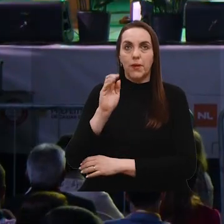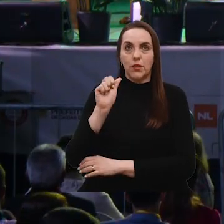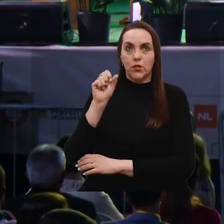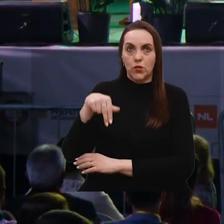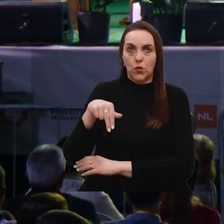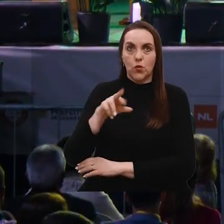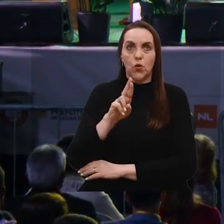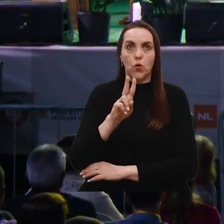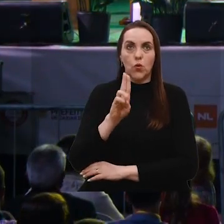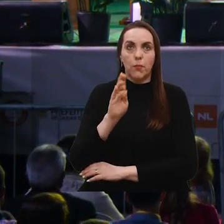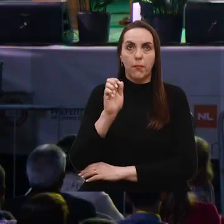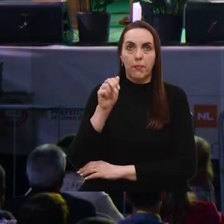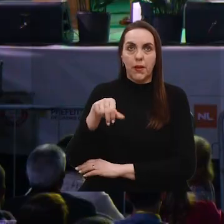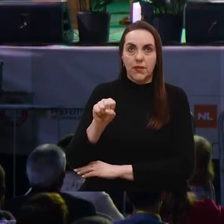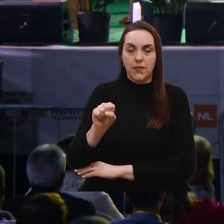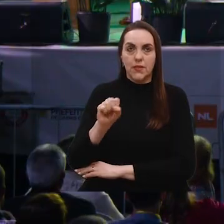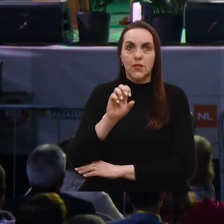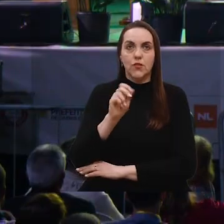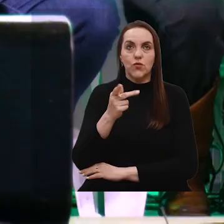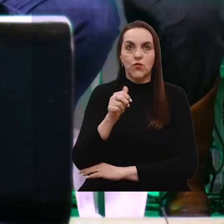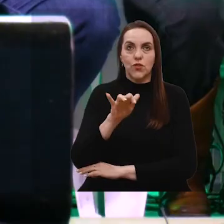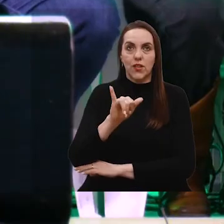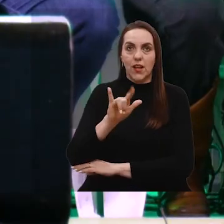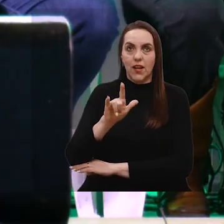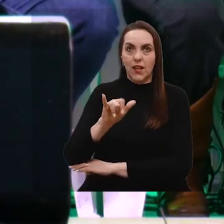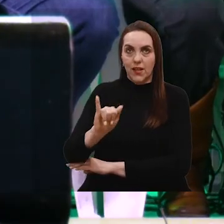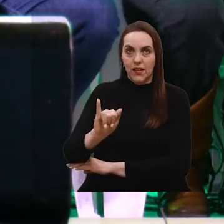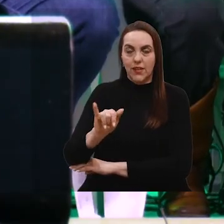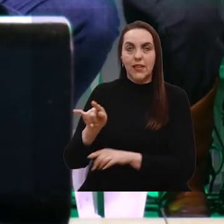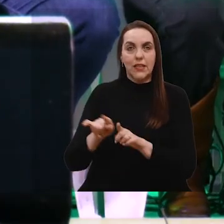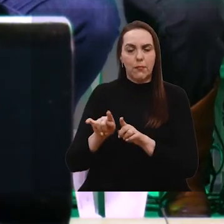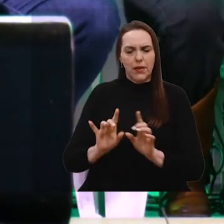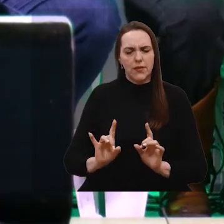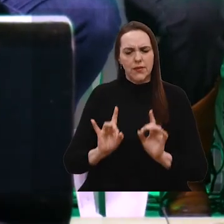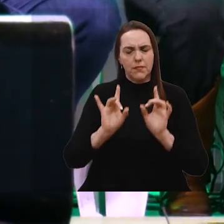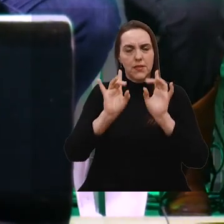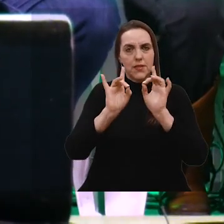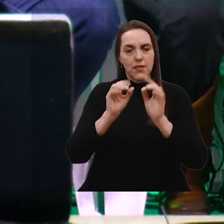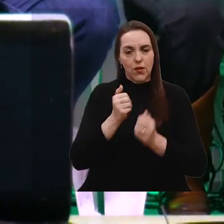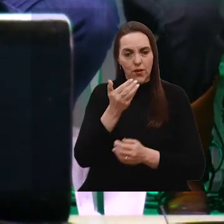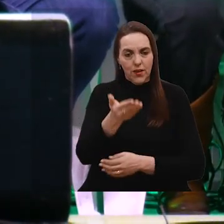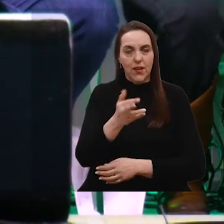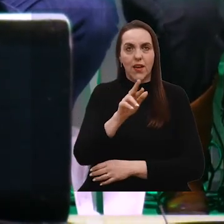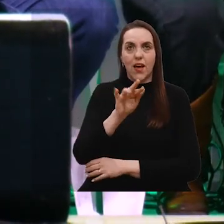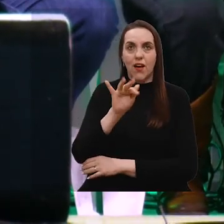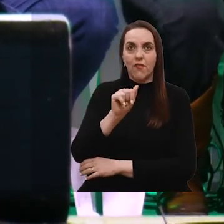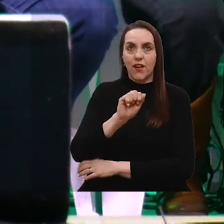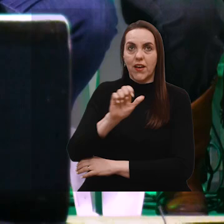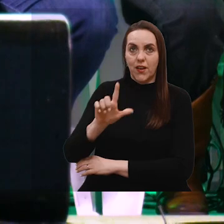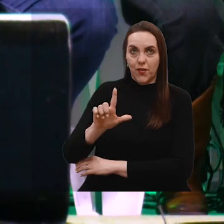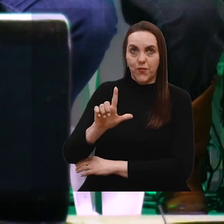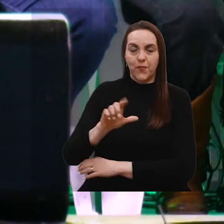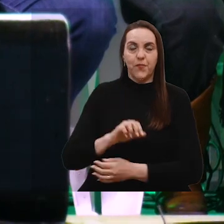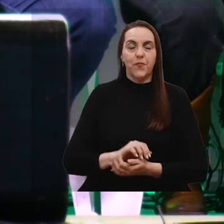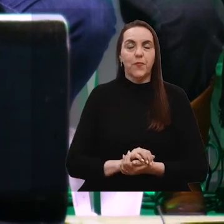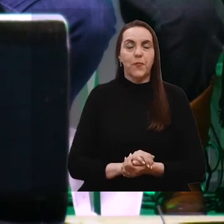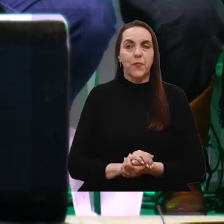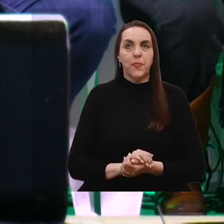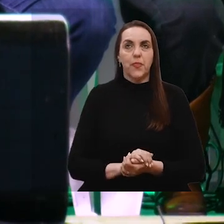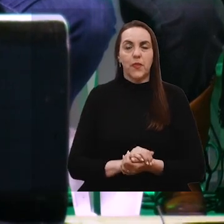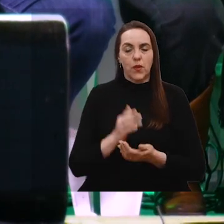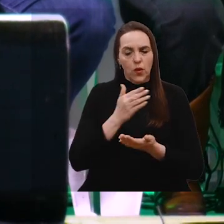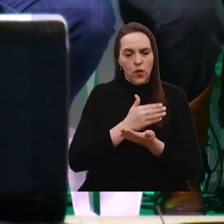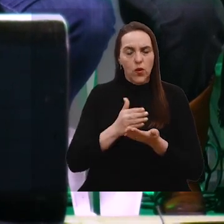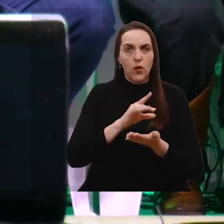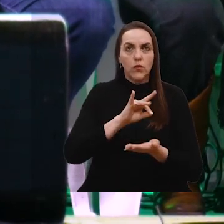Robson Boeira, Rubens Tissot, Shirley Paravisi e uma comenda especial ao Rafael